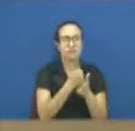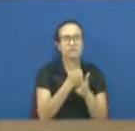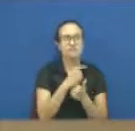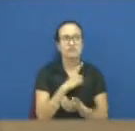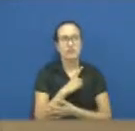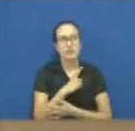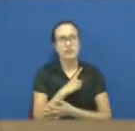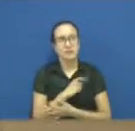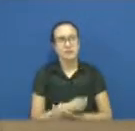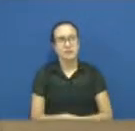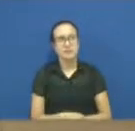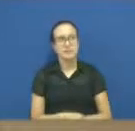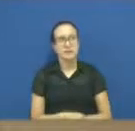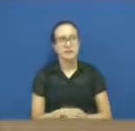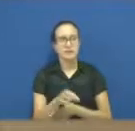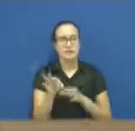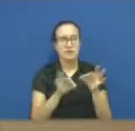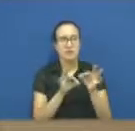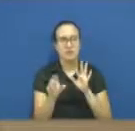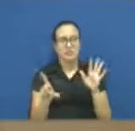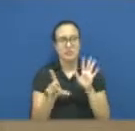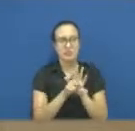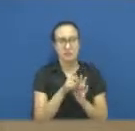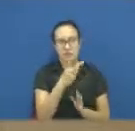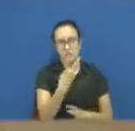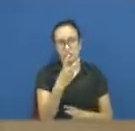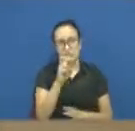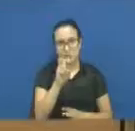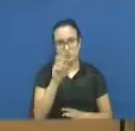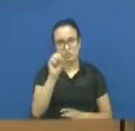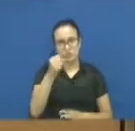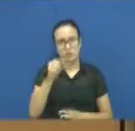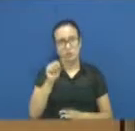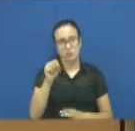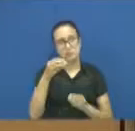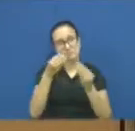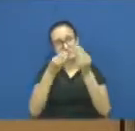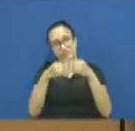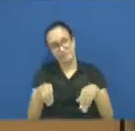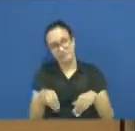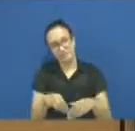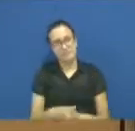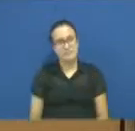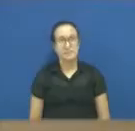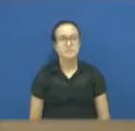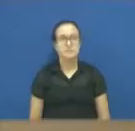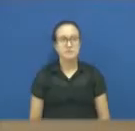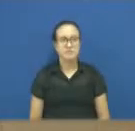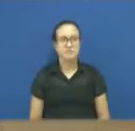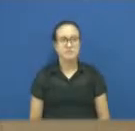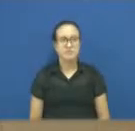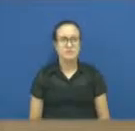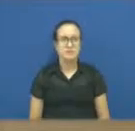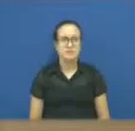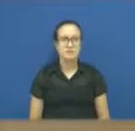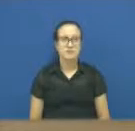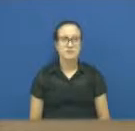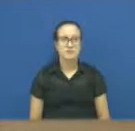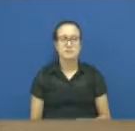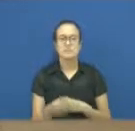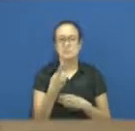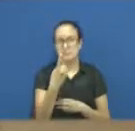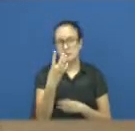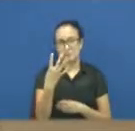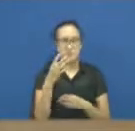substitutivo. Projeto de lei 258 de 2014, portanto, está prejudicado. O item 14º já foi apreciado